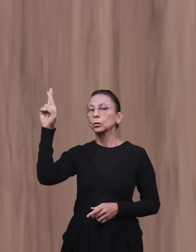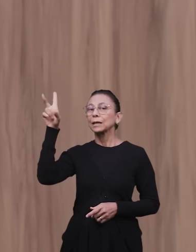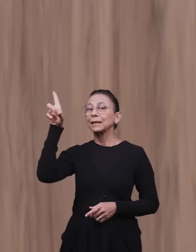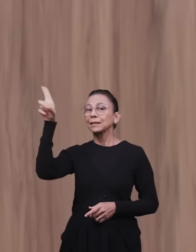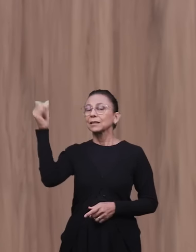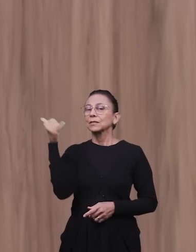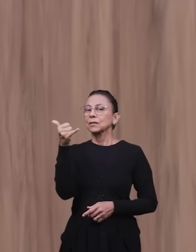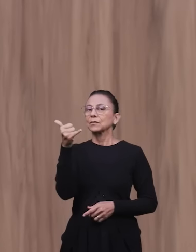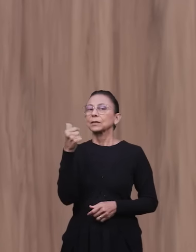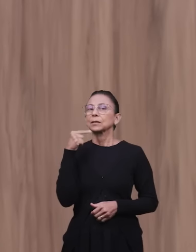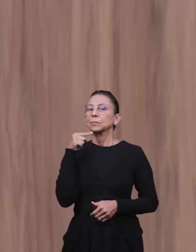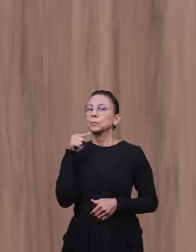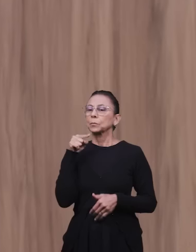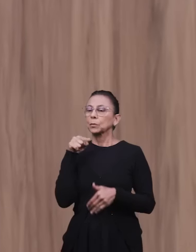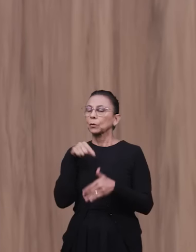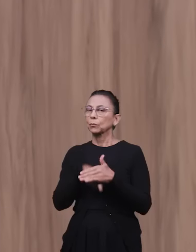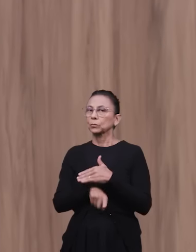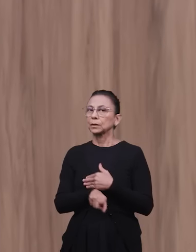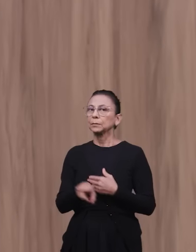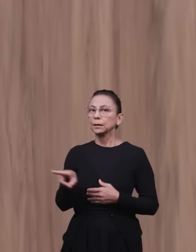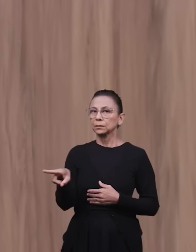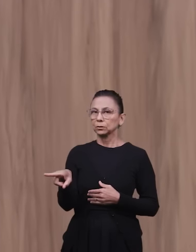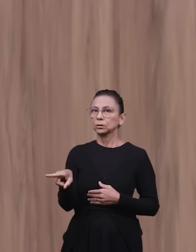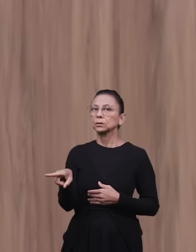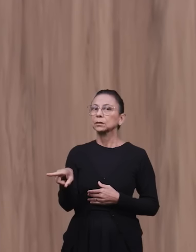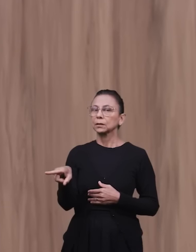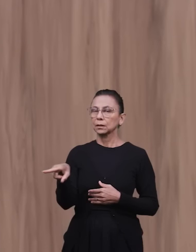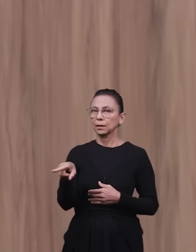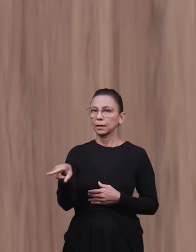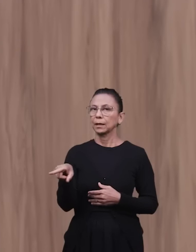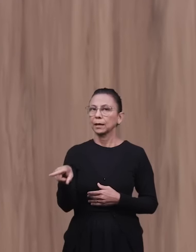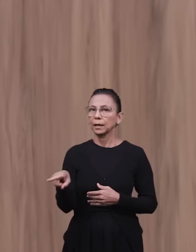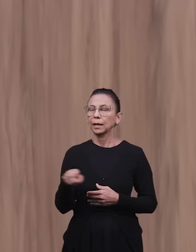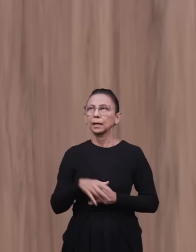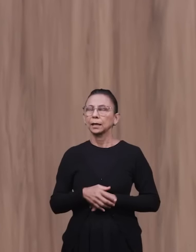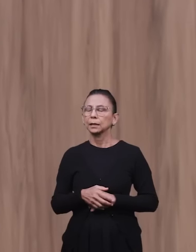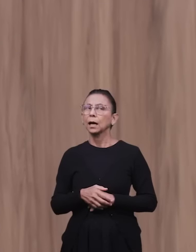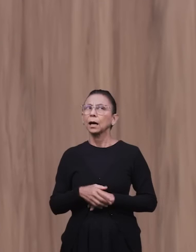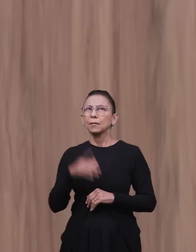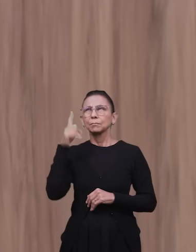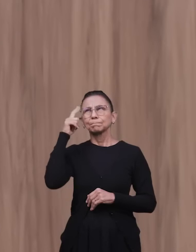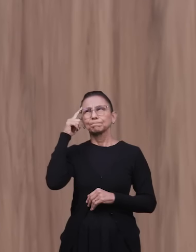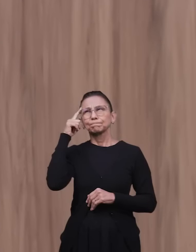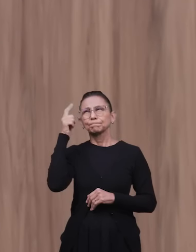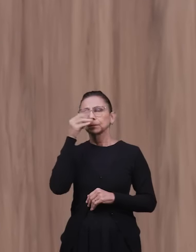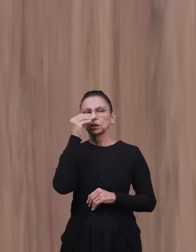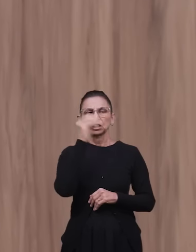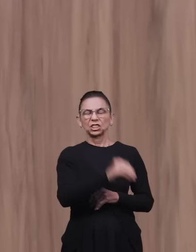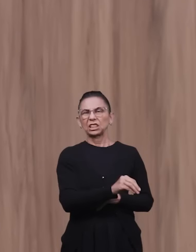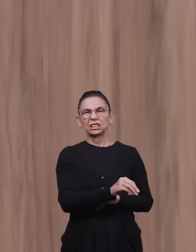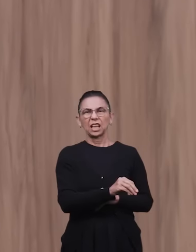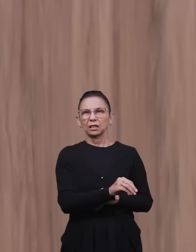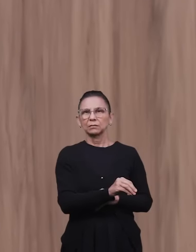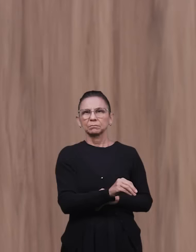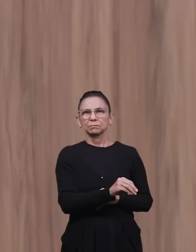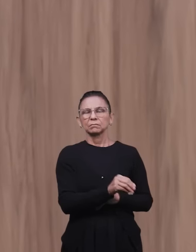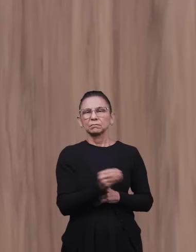Deus falará profundamente com essa filha e ela rejeitará este